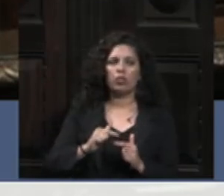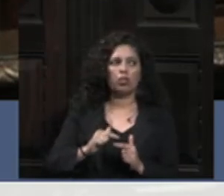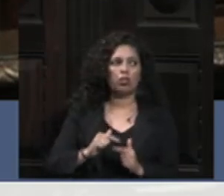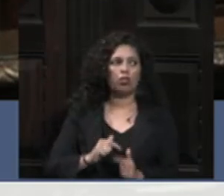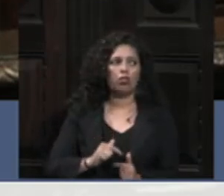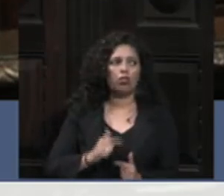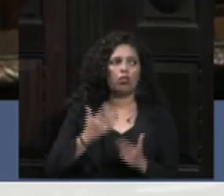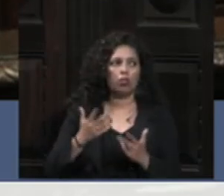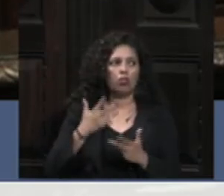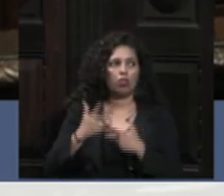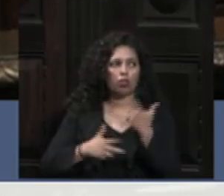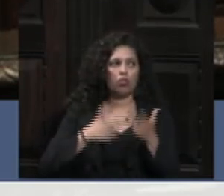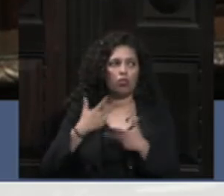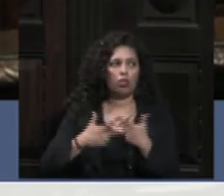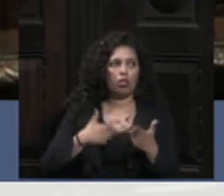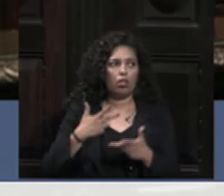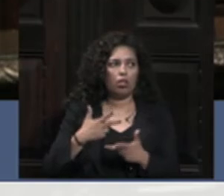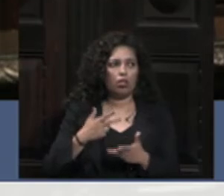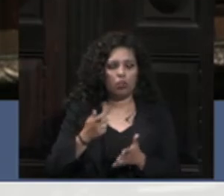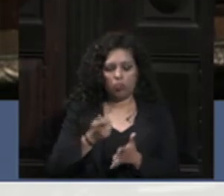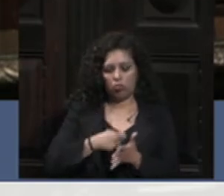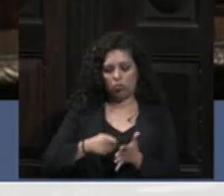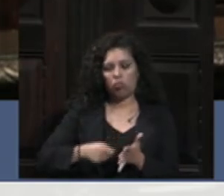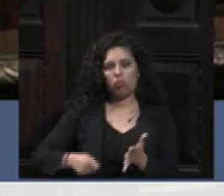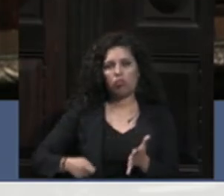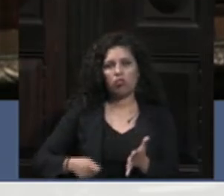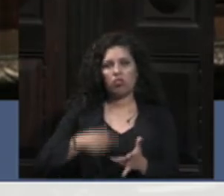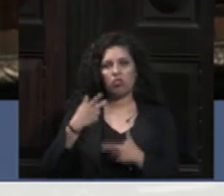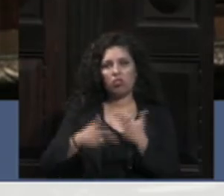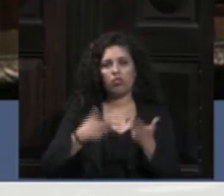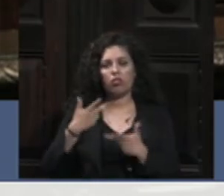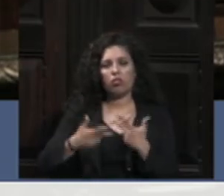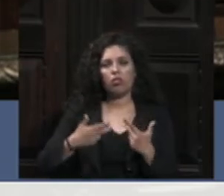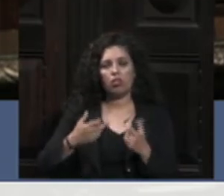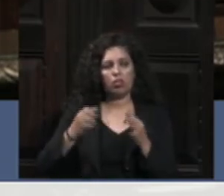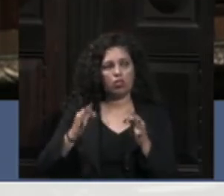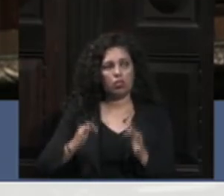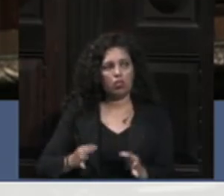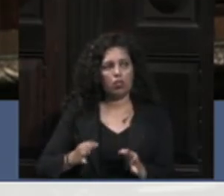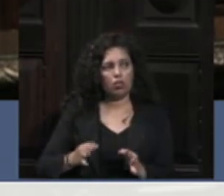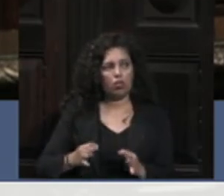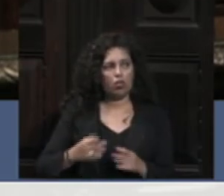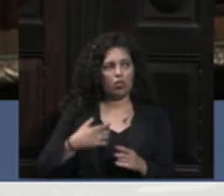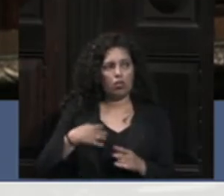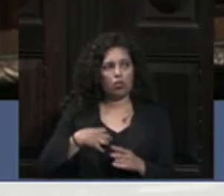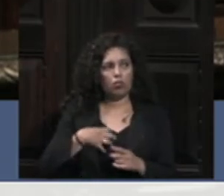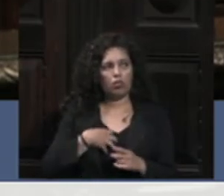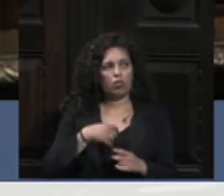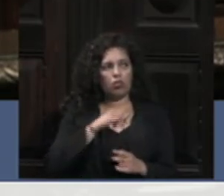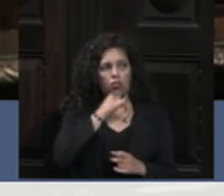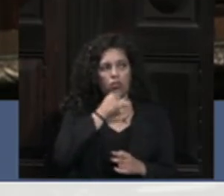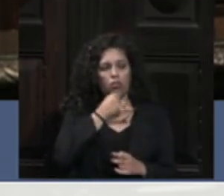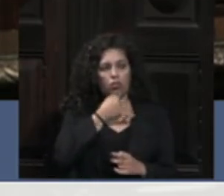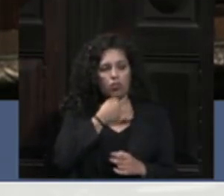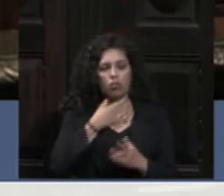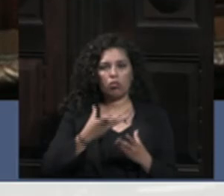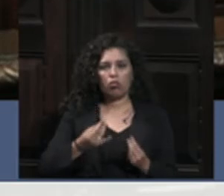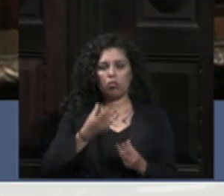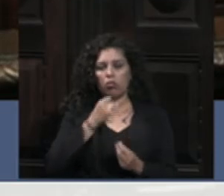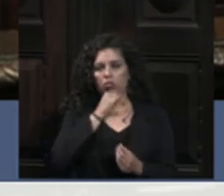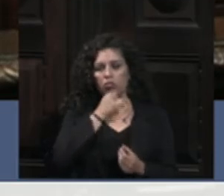Eu queria realmente deixar isso registrado, lamentando profundamente o